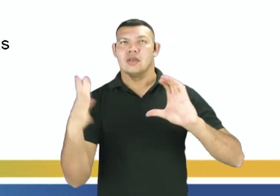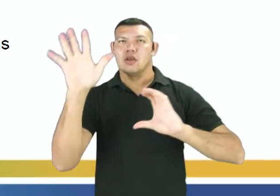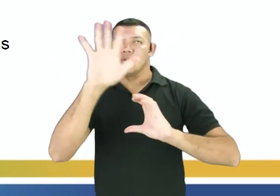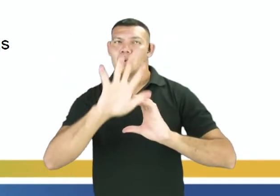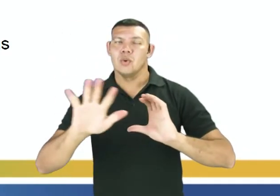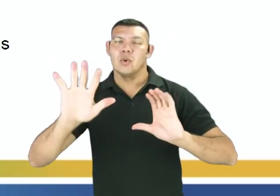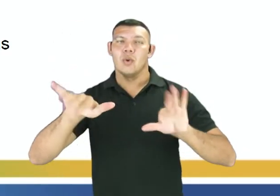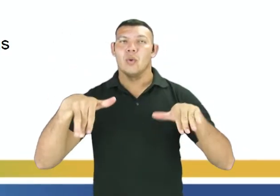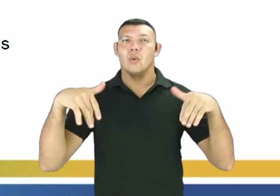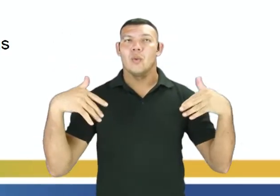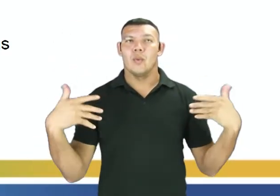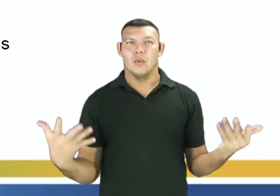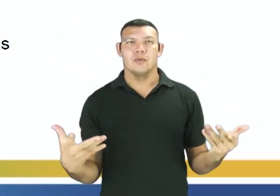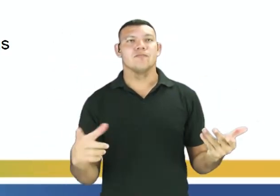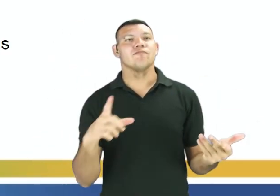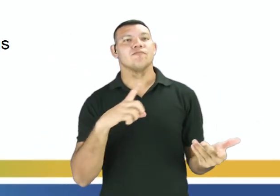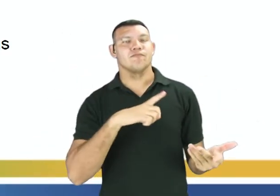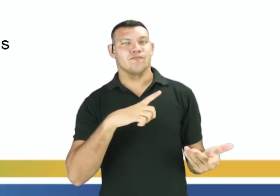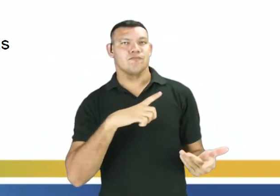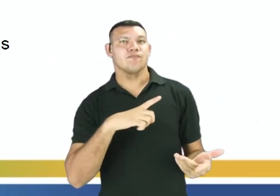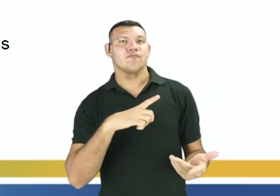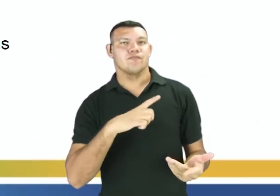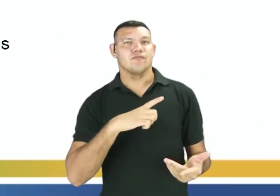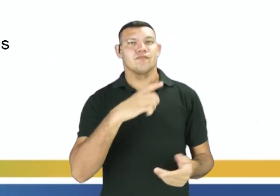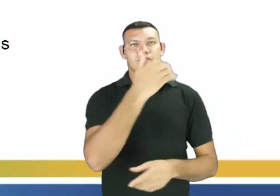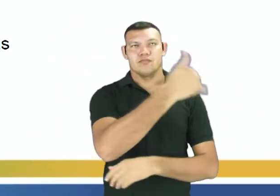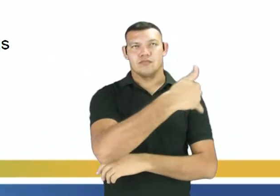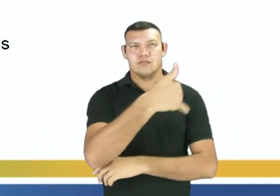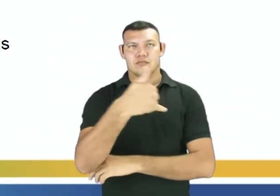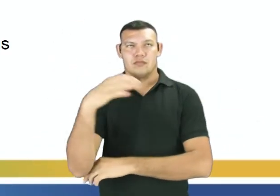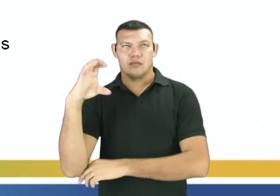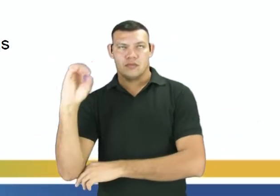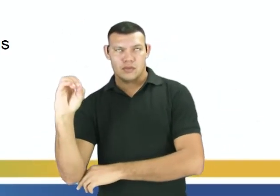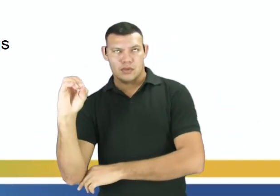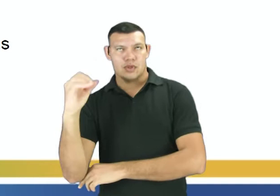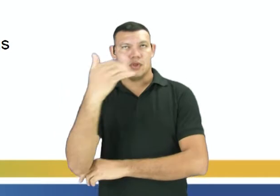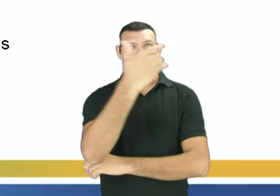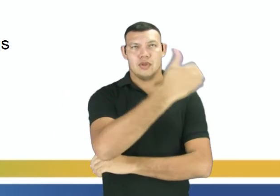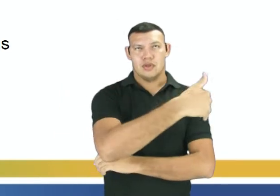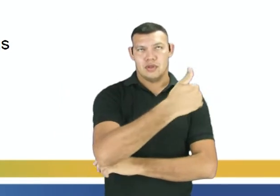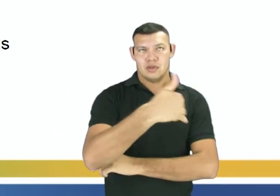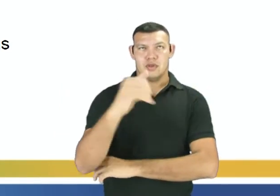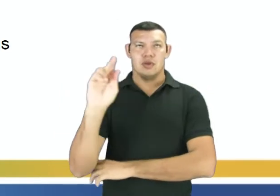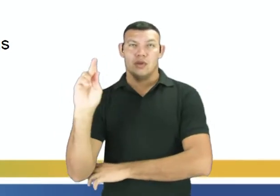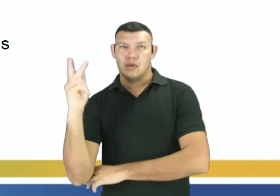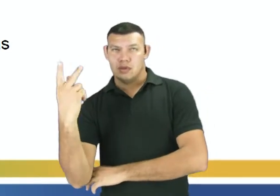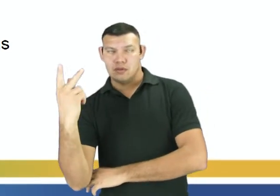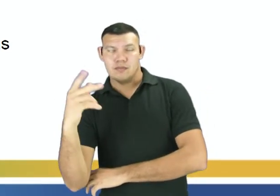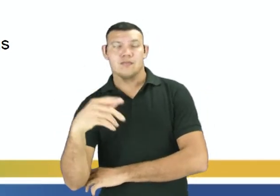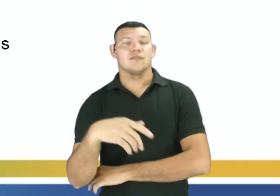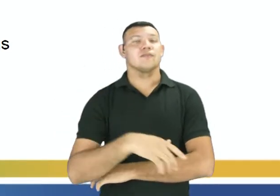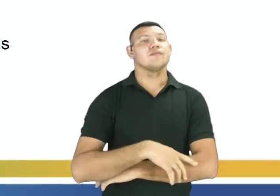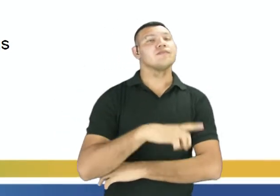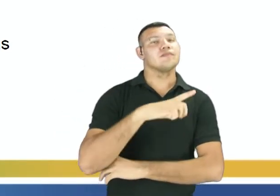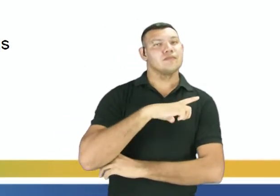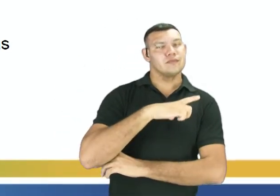são: eles têm carbono e hidrogênio, gente. Existem cadeias que têm